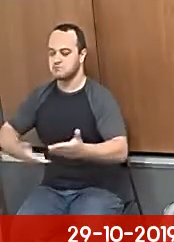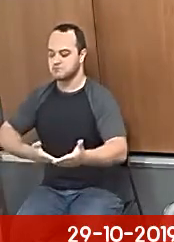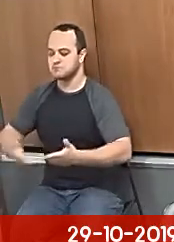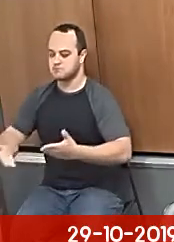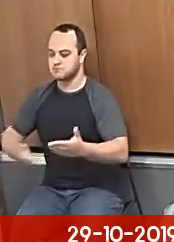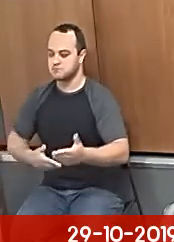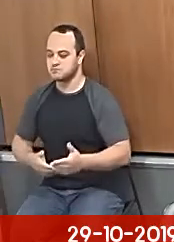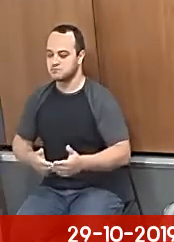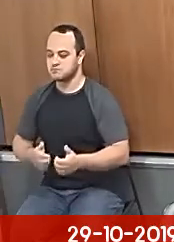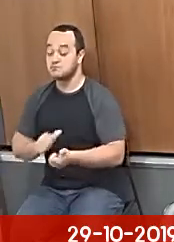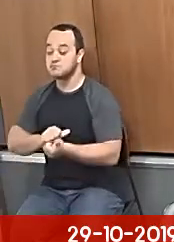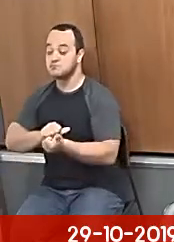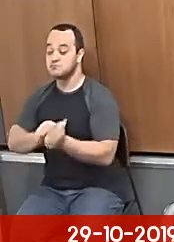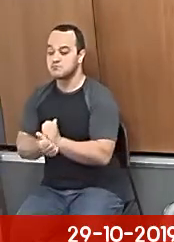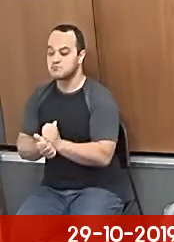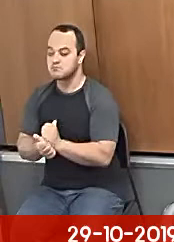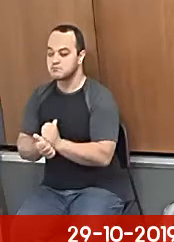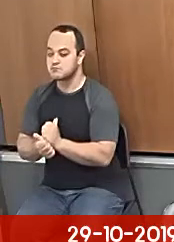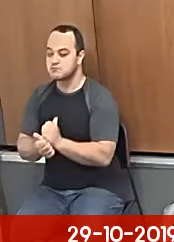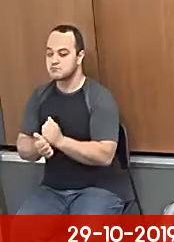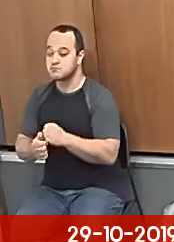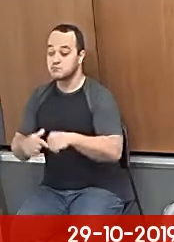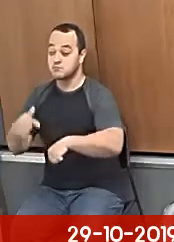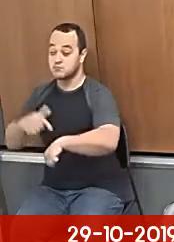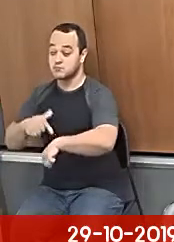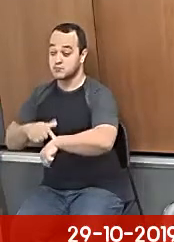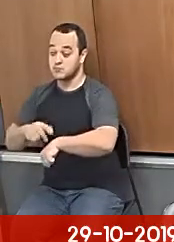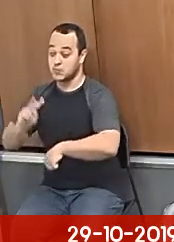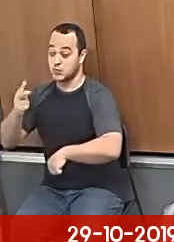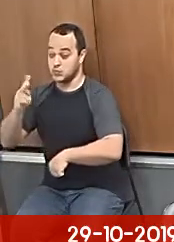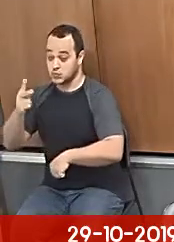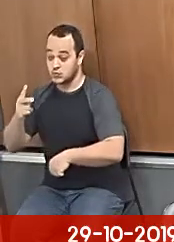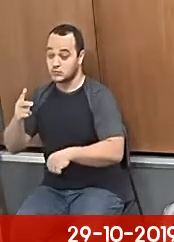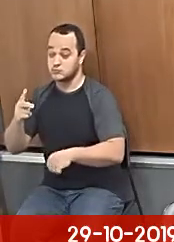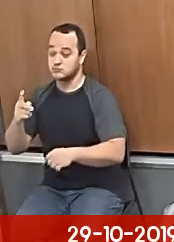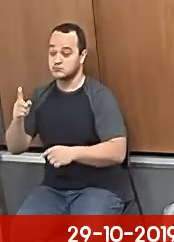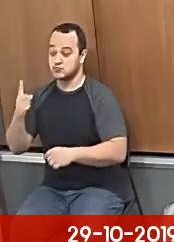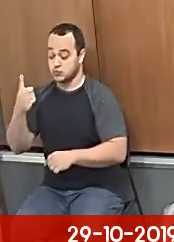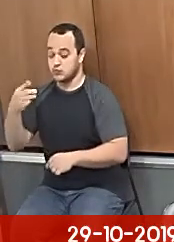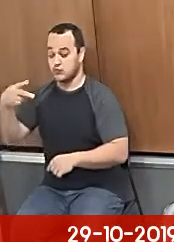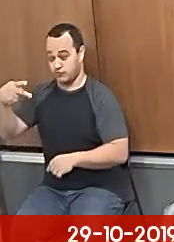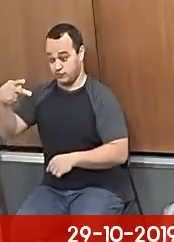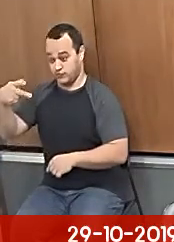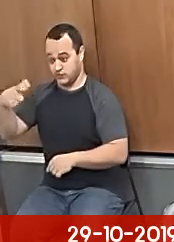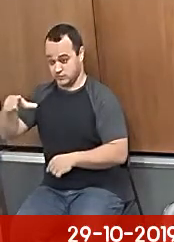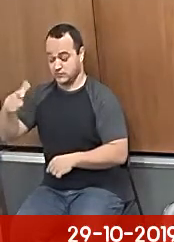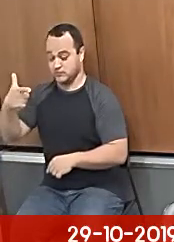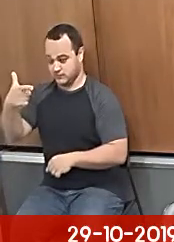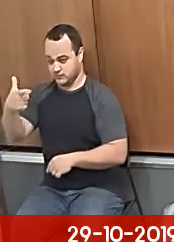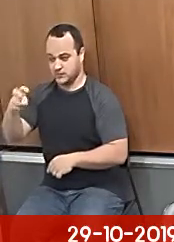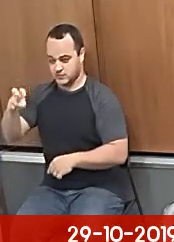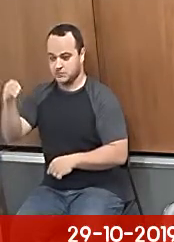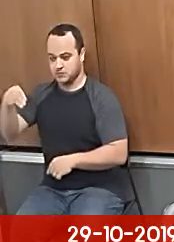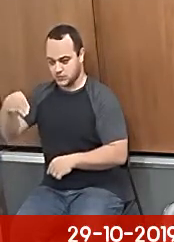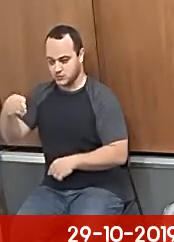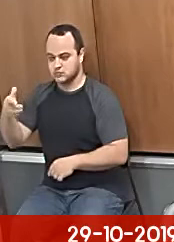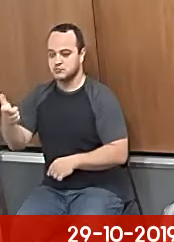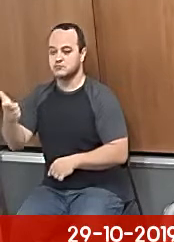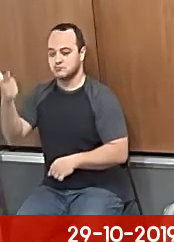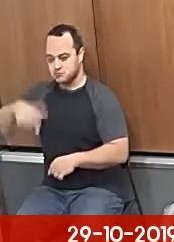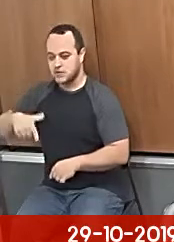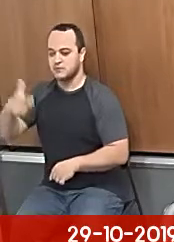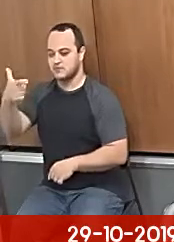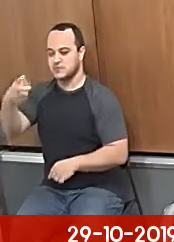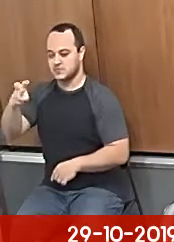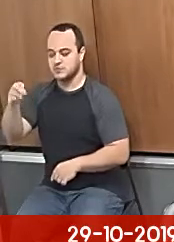A modalidade, são dois tempos de 25 minutos com acréscimo. Pode correr só para mostrar um gol no final ali, do gol do título que